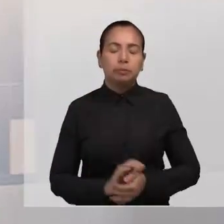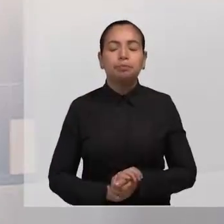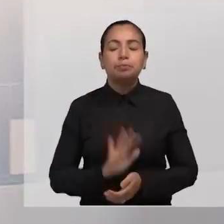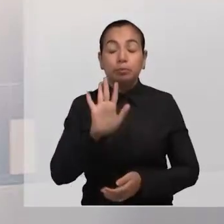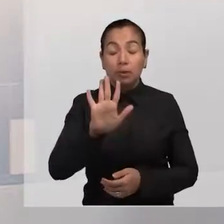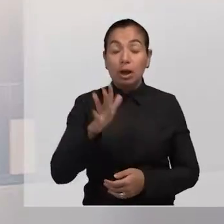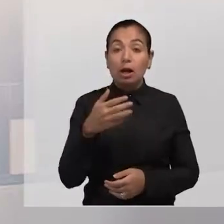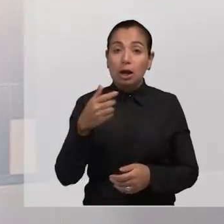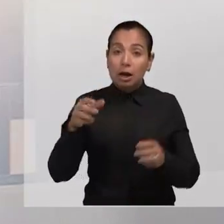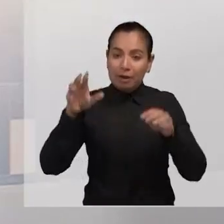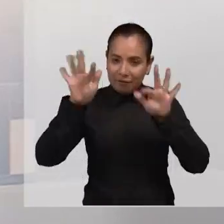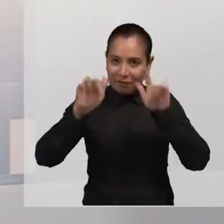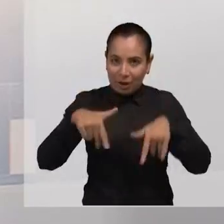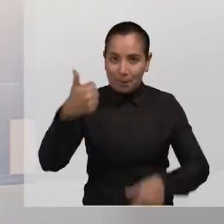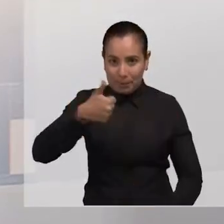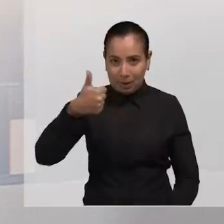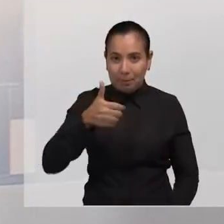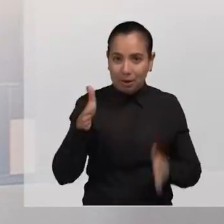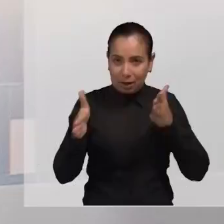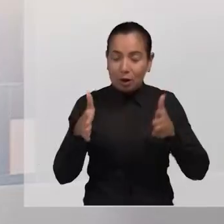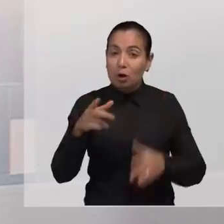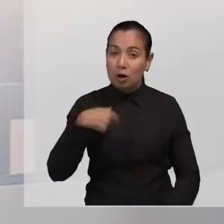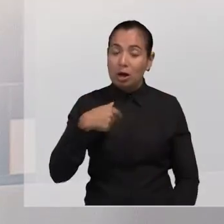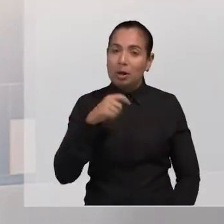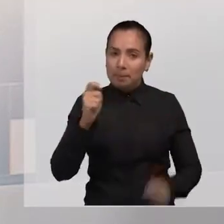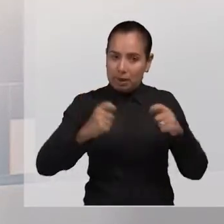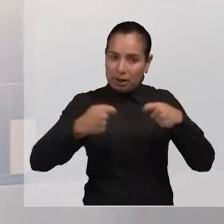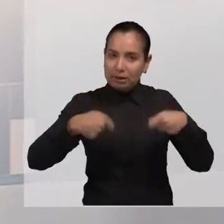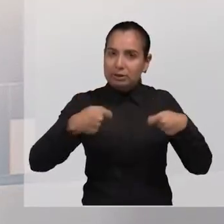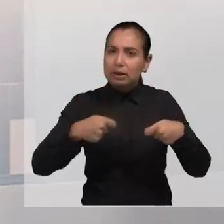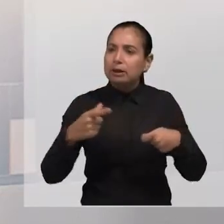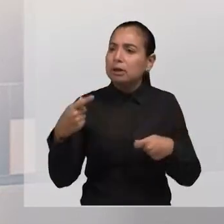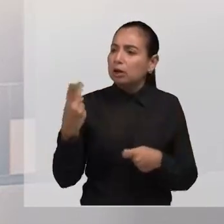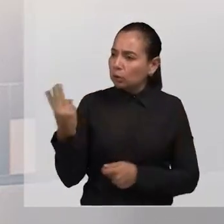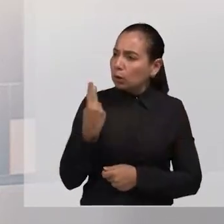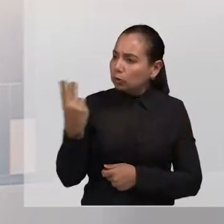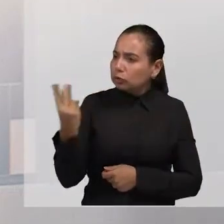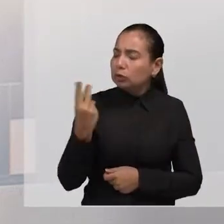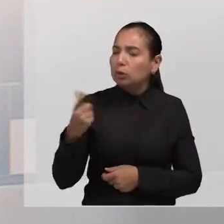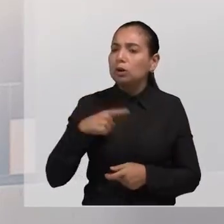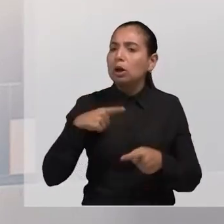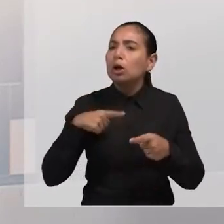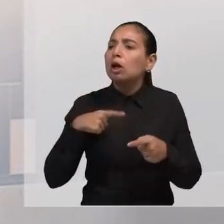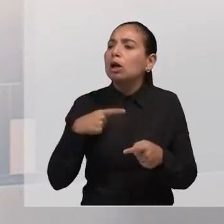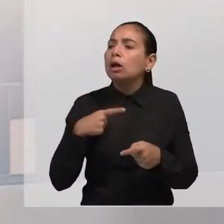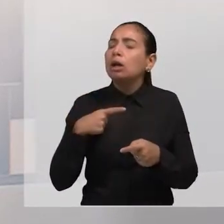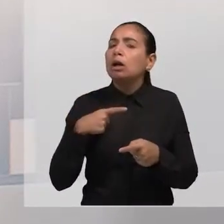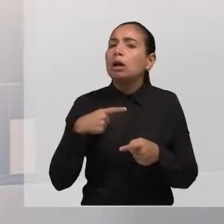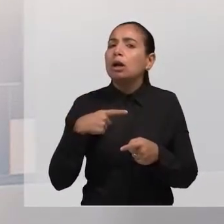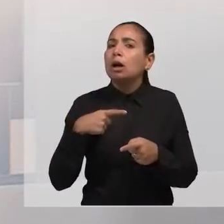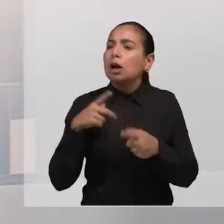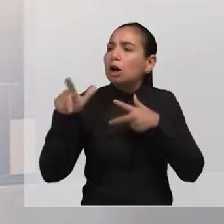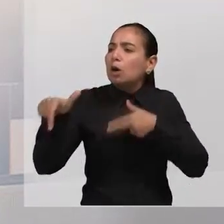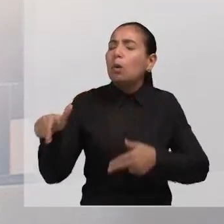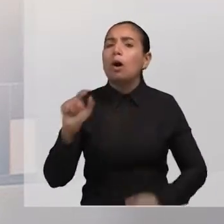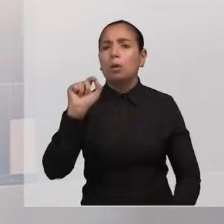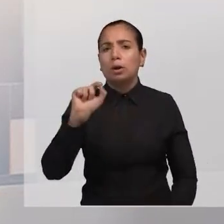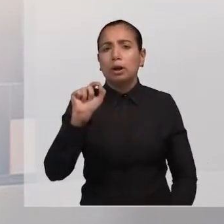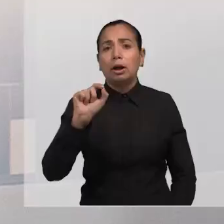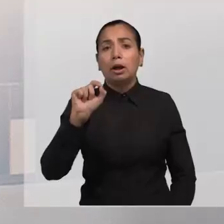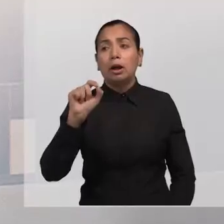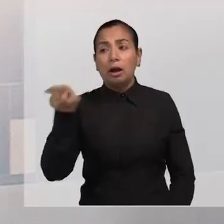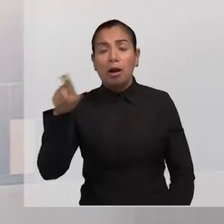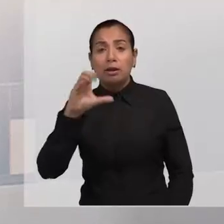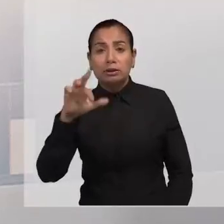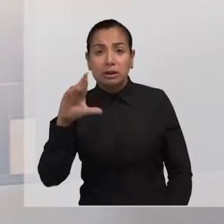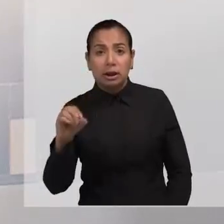bloco, eu acho que há um ponto também comum entre eu e você, e que o Ciro compreenda. Ciro, até o dia 5 de